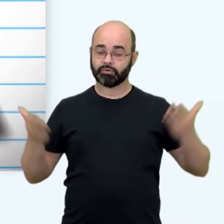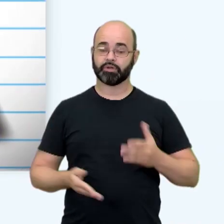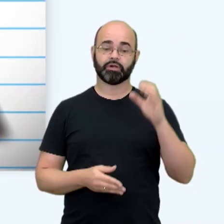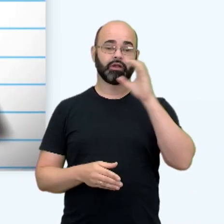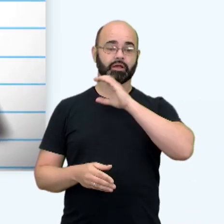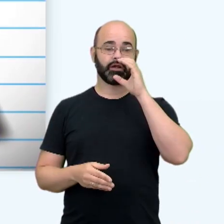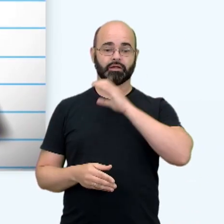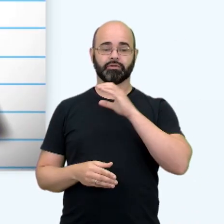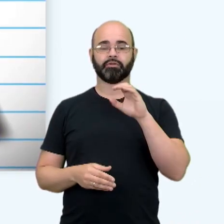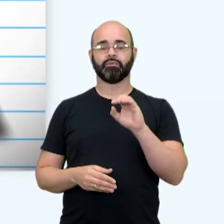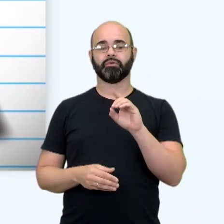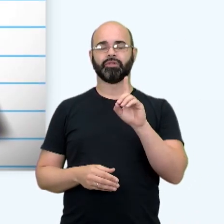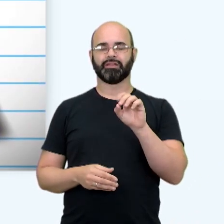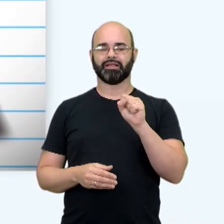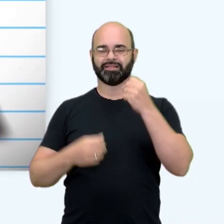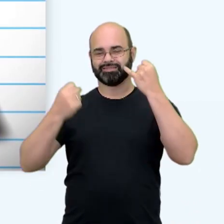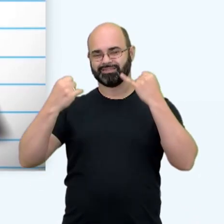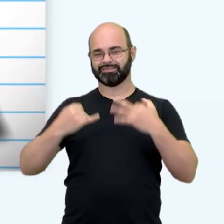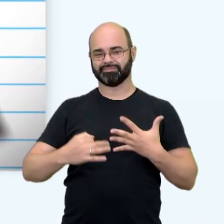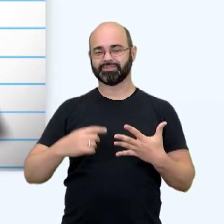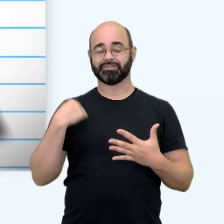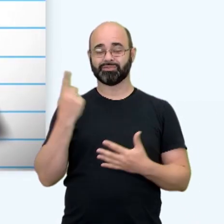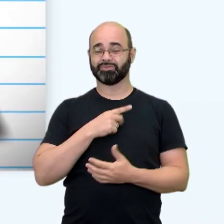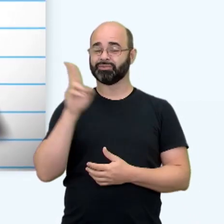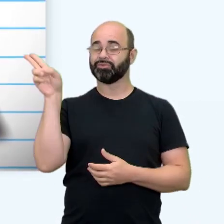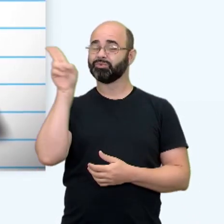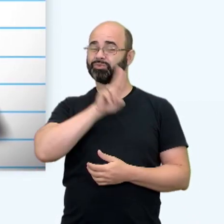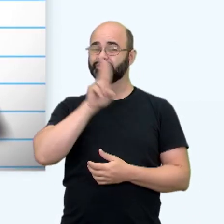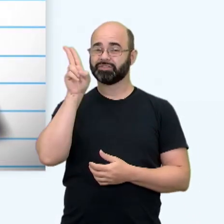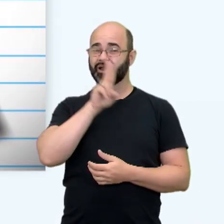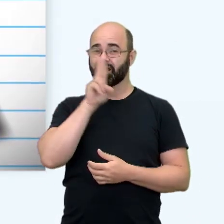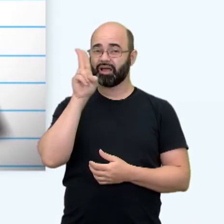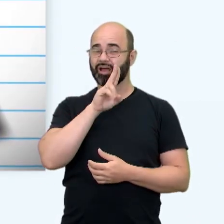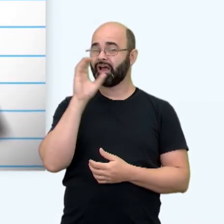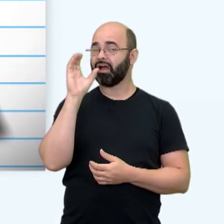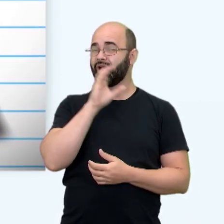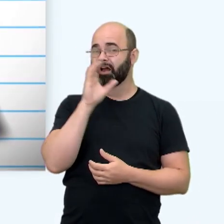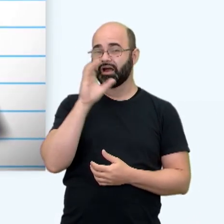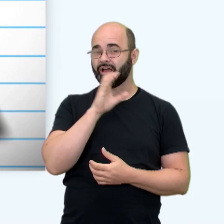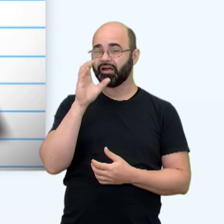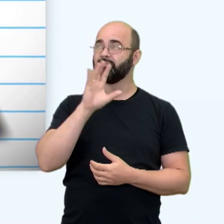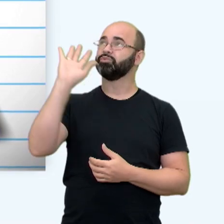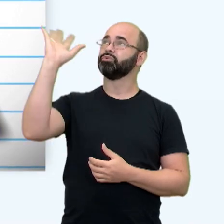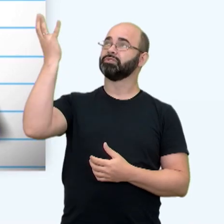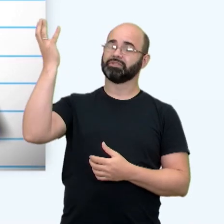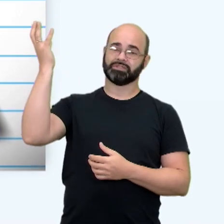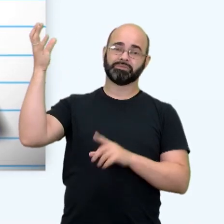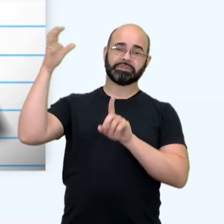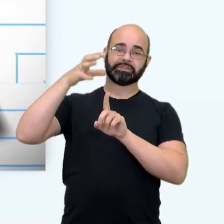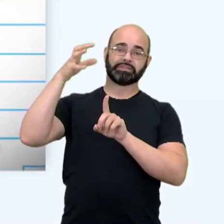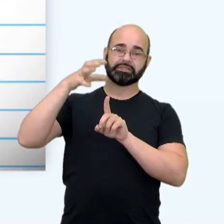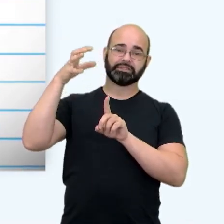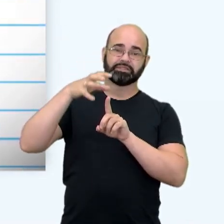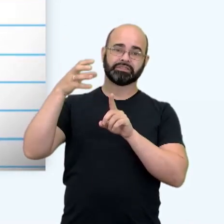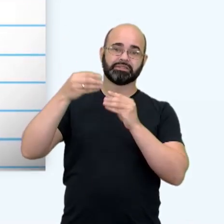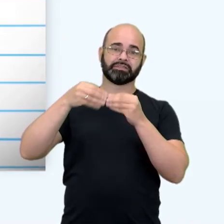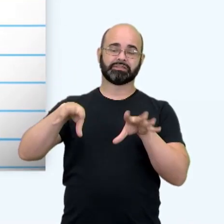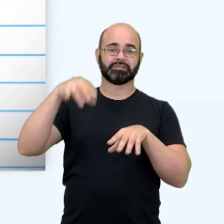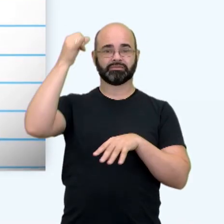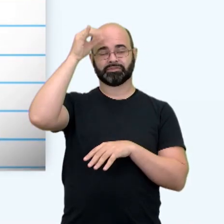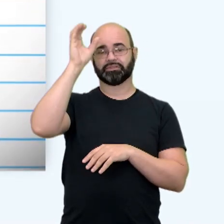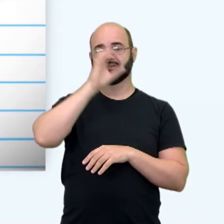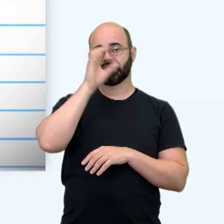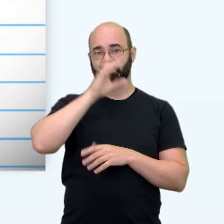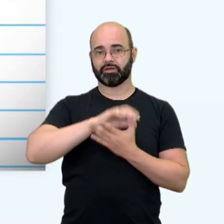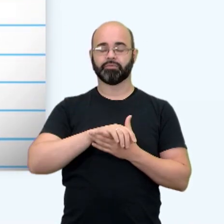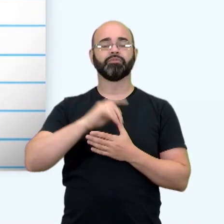próprio ODS 13 diz, devemos tomar medidas urgentes para combater a mudança do clima e seus impactos. É isso aí! Não deixe